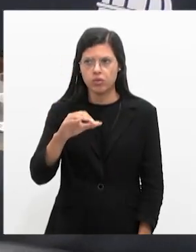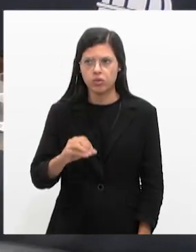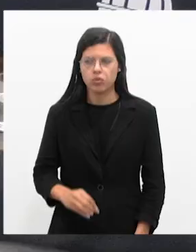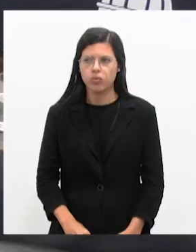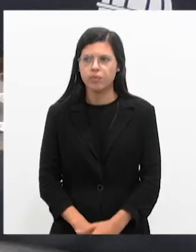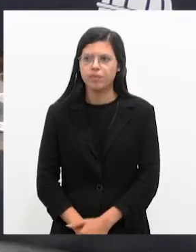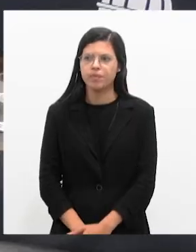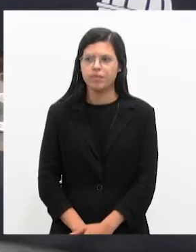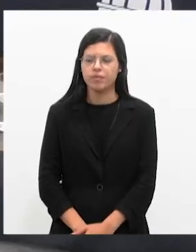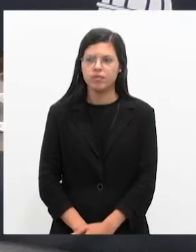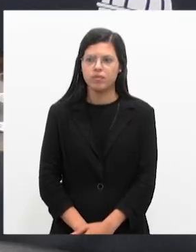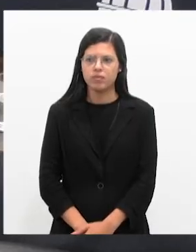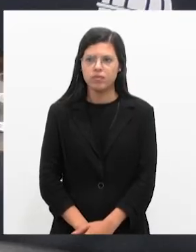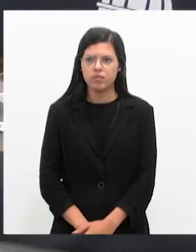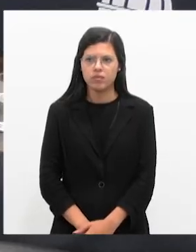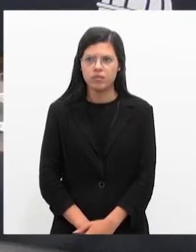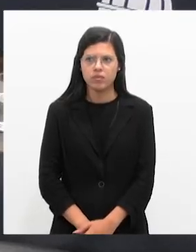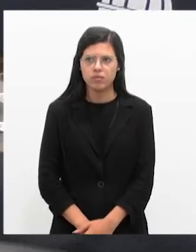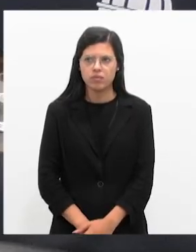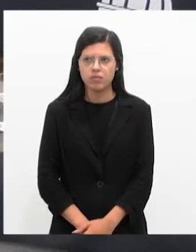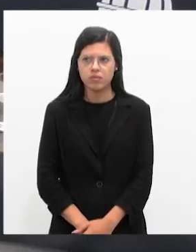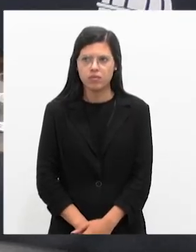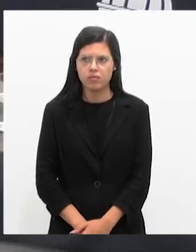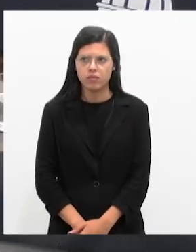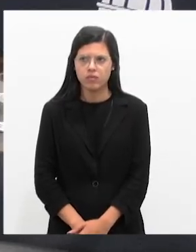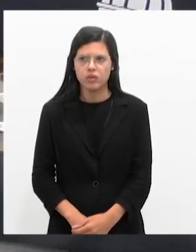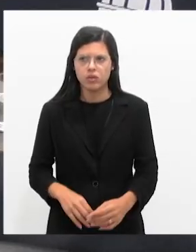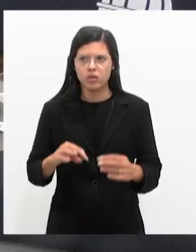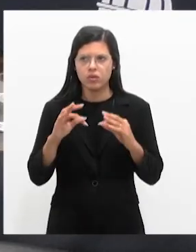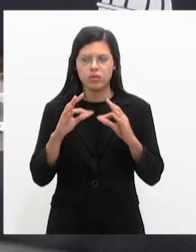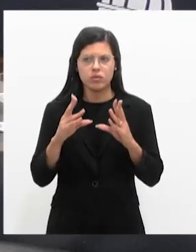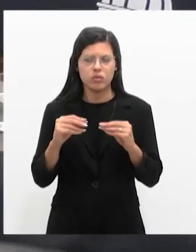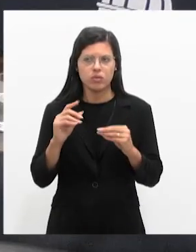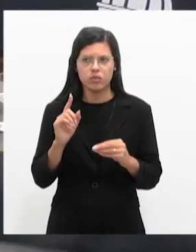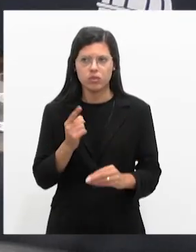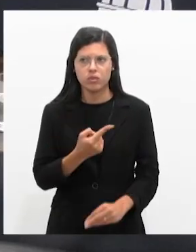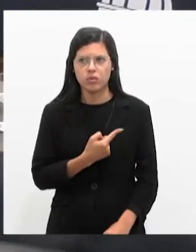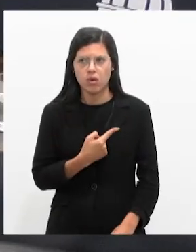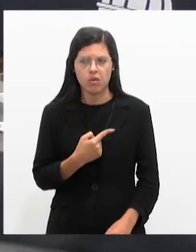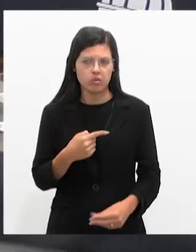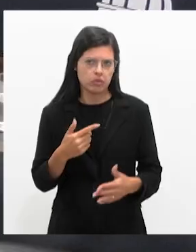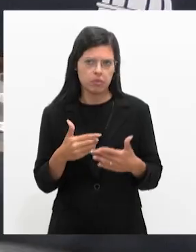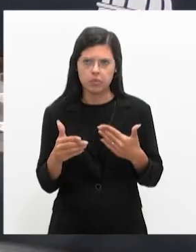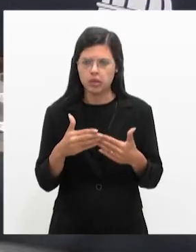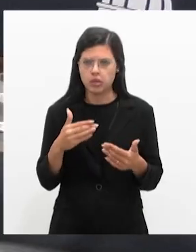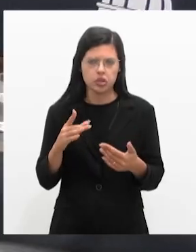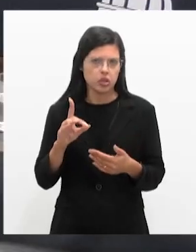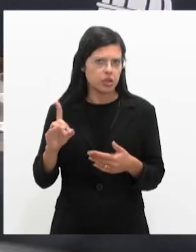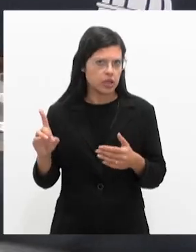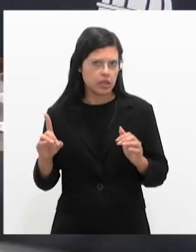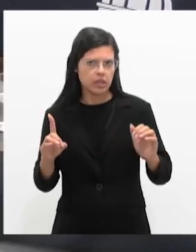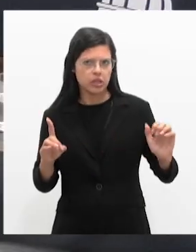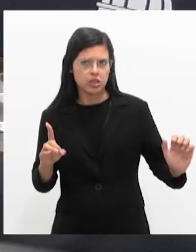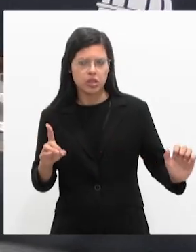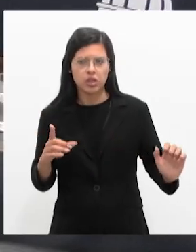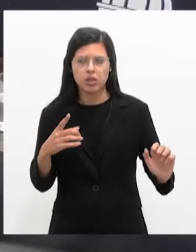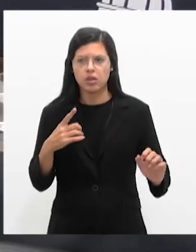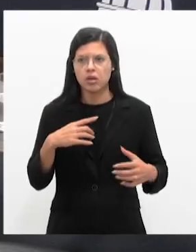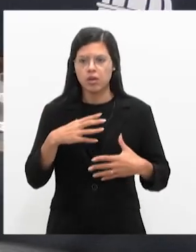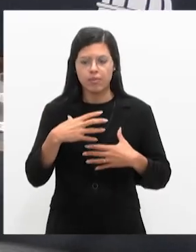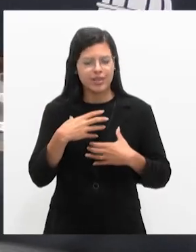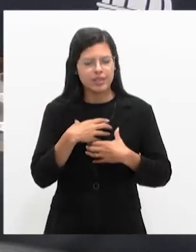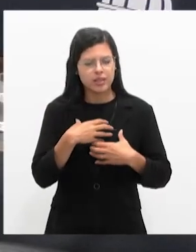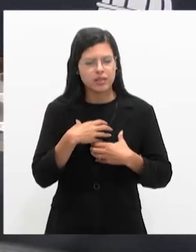aqui, independente de ser de esquerda, de direita, todos nós temos aqui a sensibilidade em relação a esse